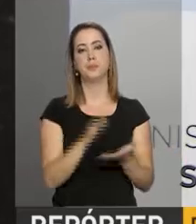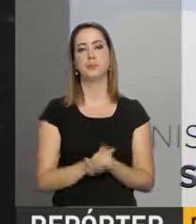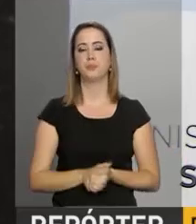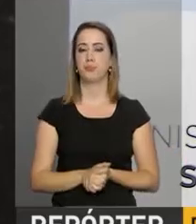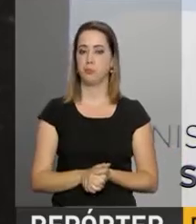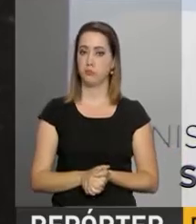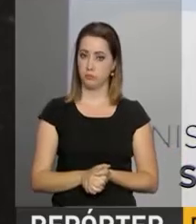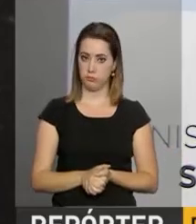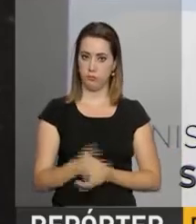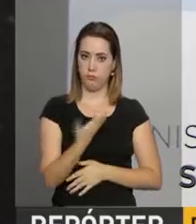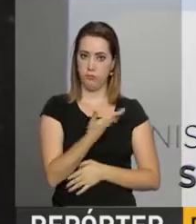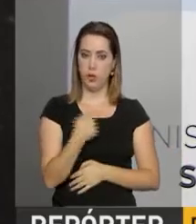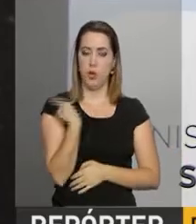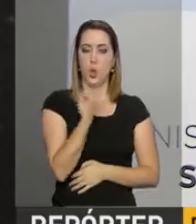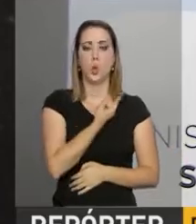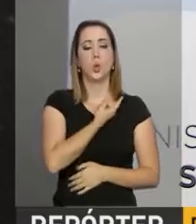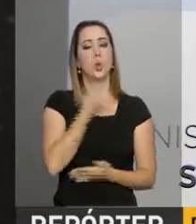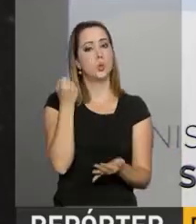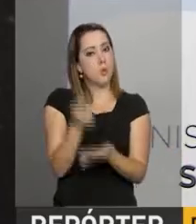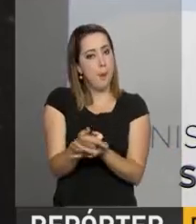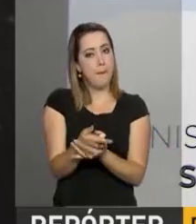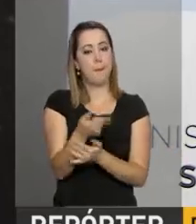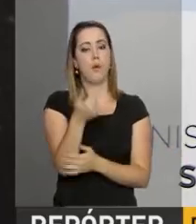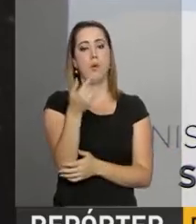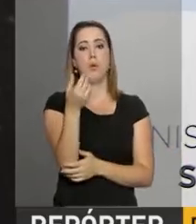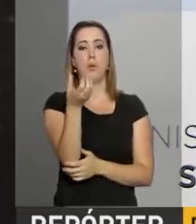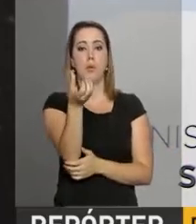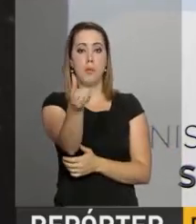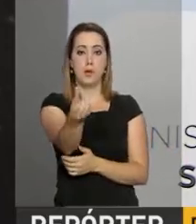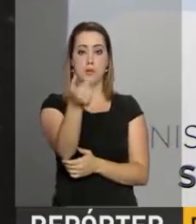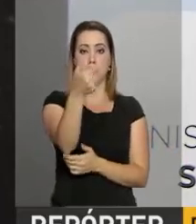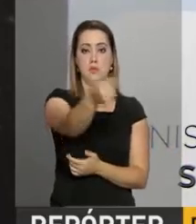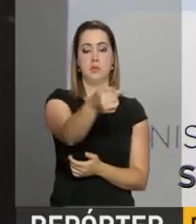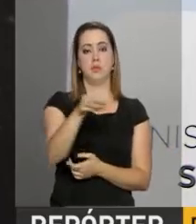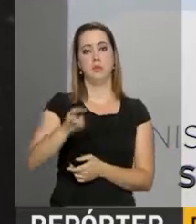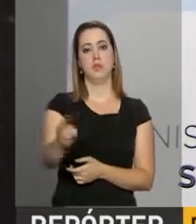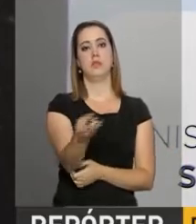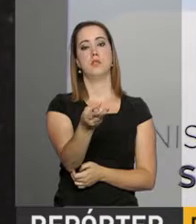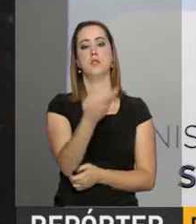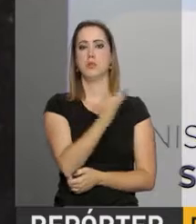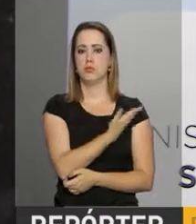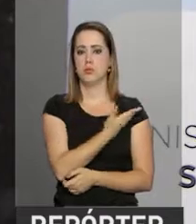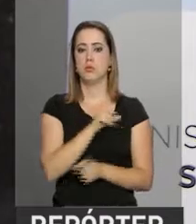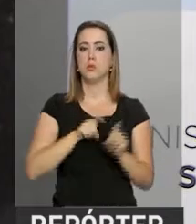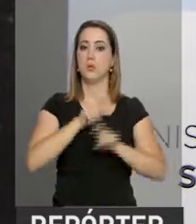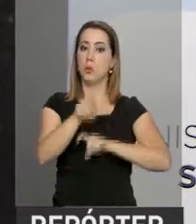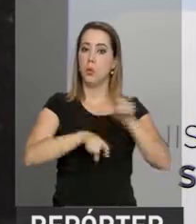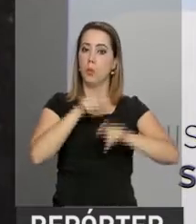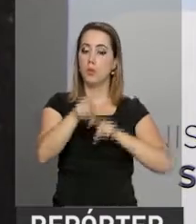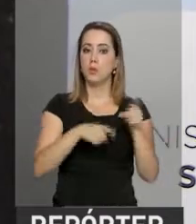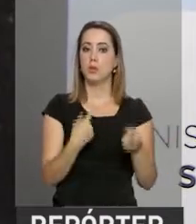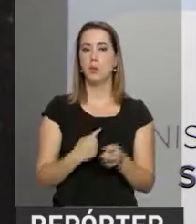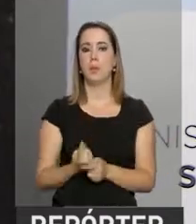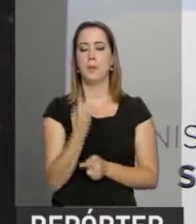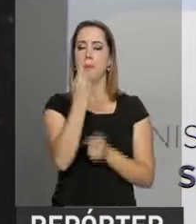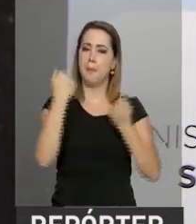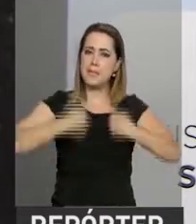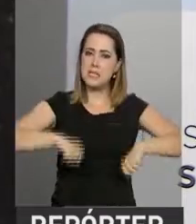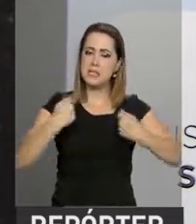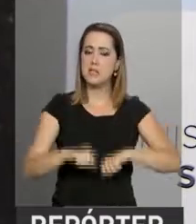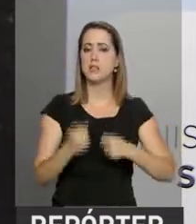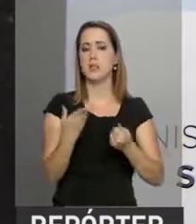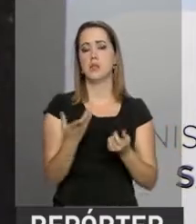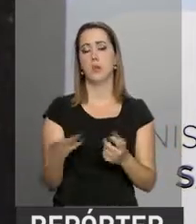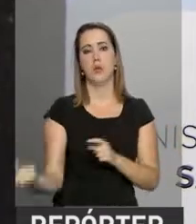nessas máquinas que são cinco computadores que só a primeira nesse estágio a implantação do